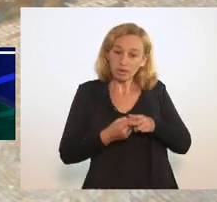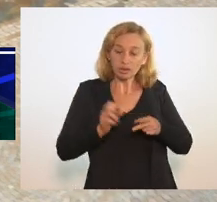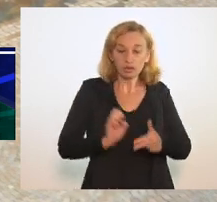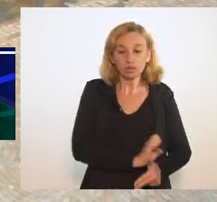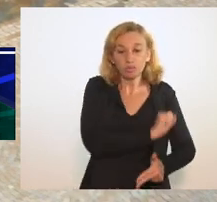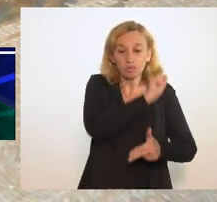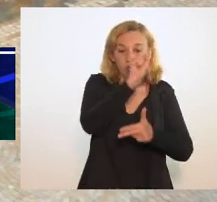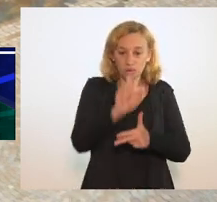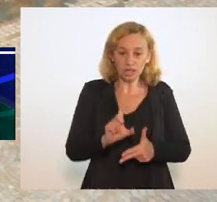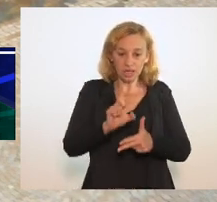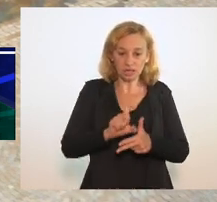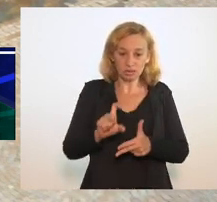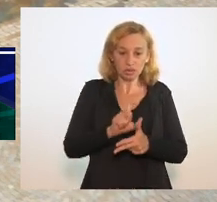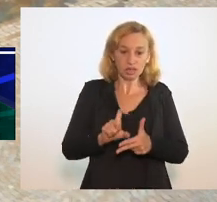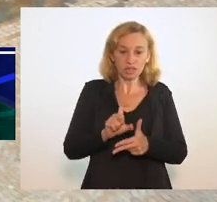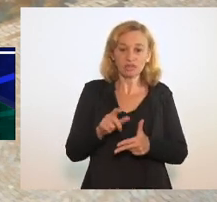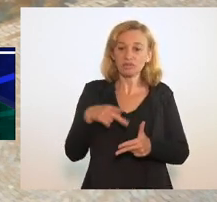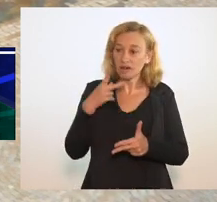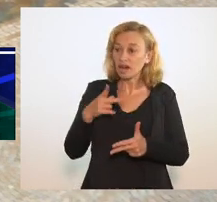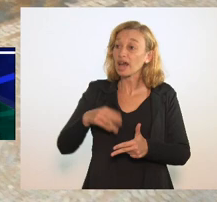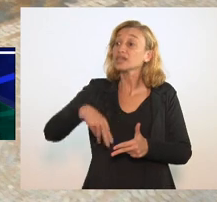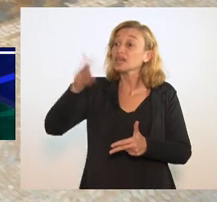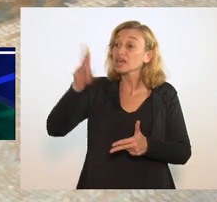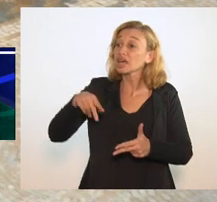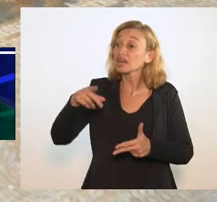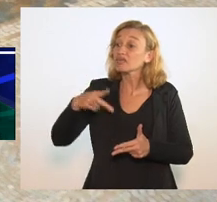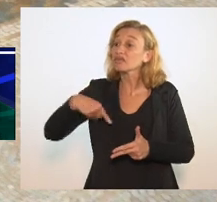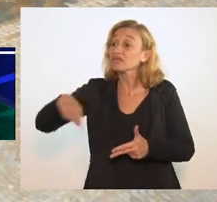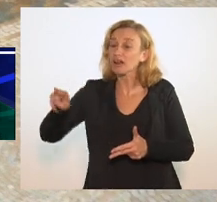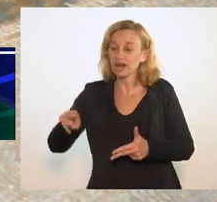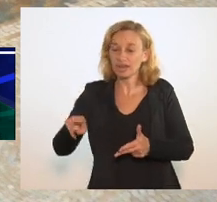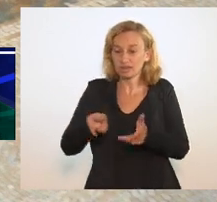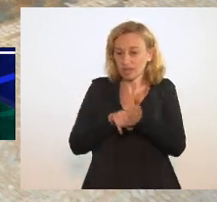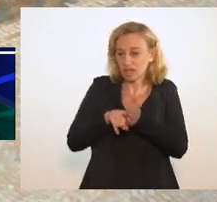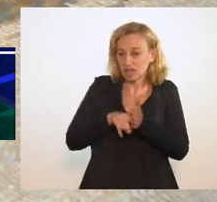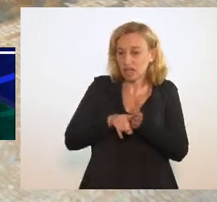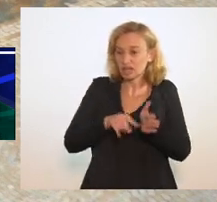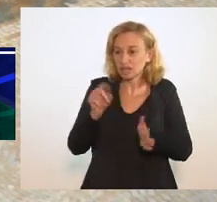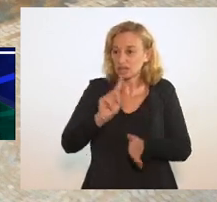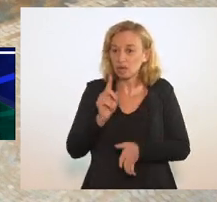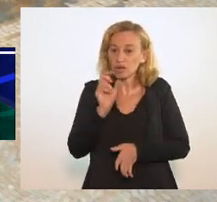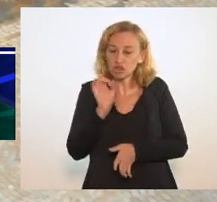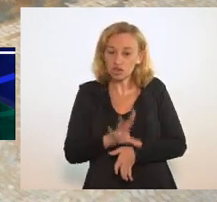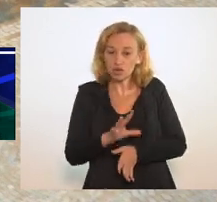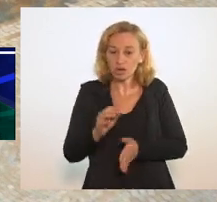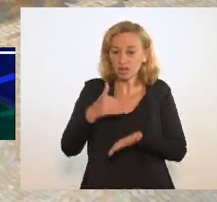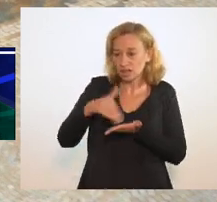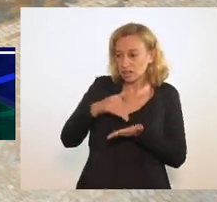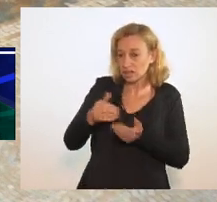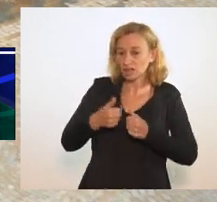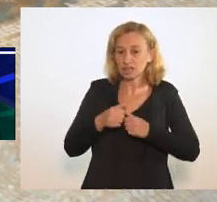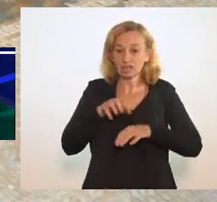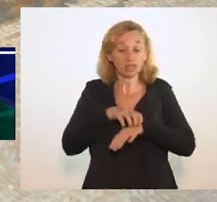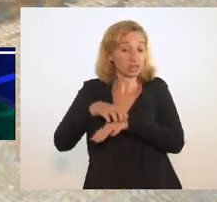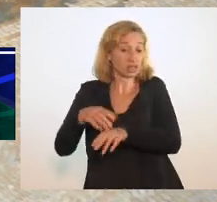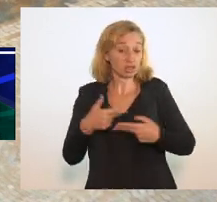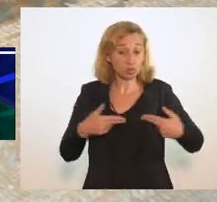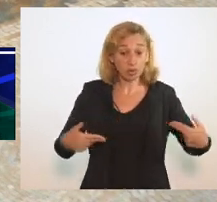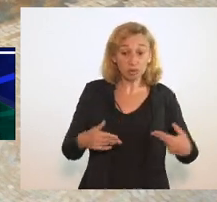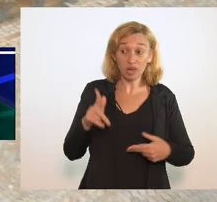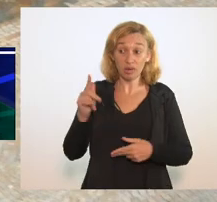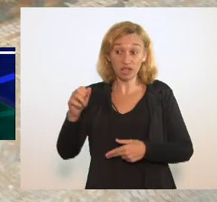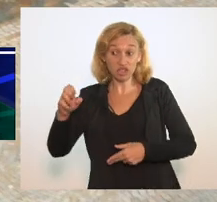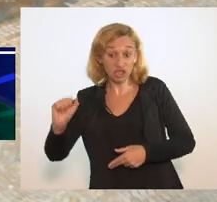Executivo para dizer quem fará a fiscalização. Não necessariamente a Secretaria de Transporte, até porque há uma agência nesse